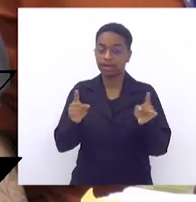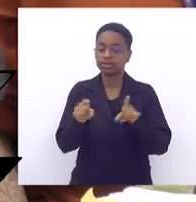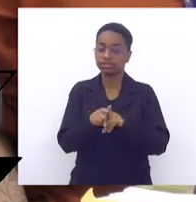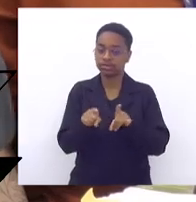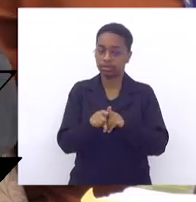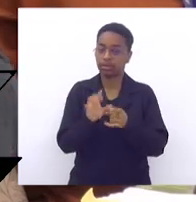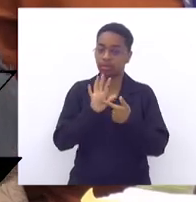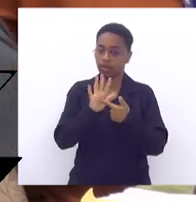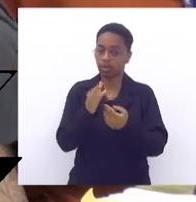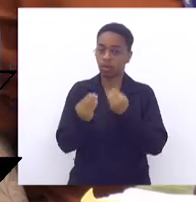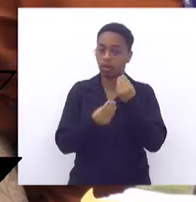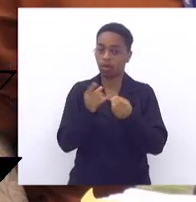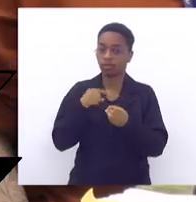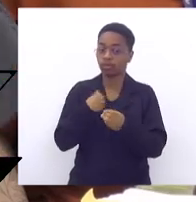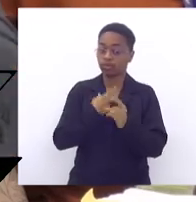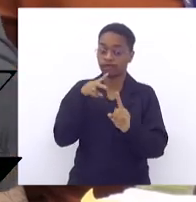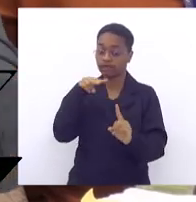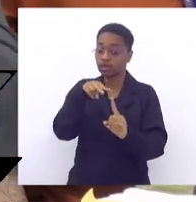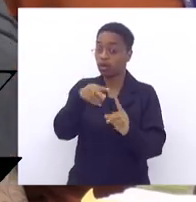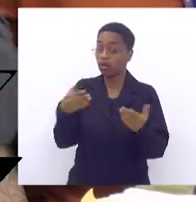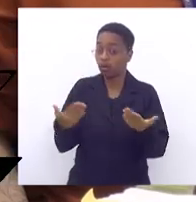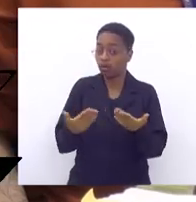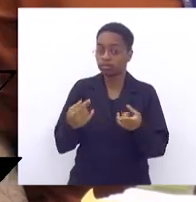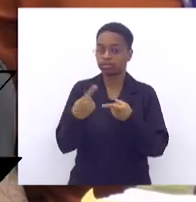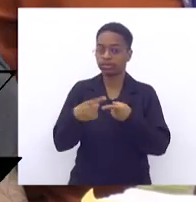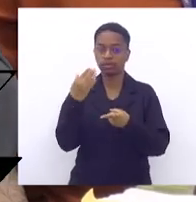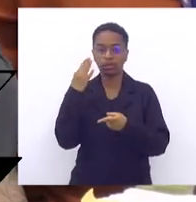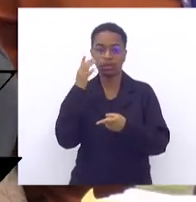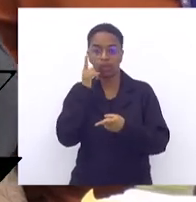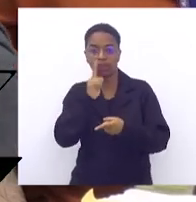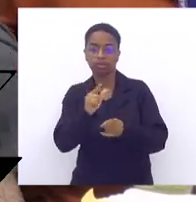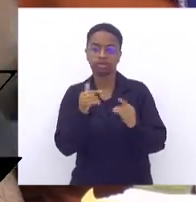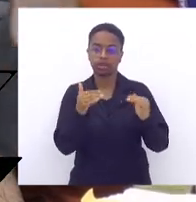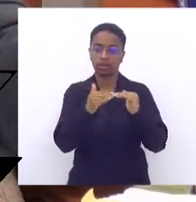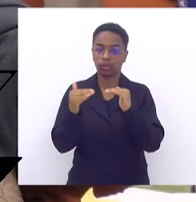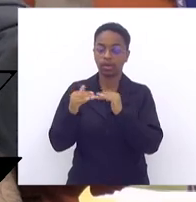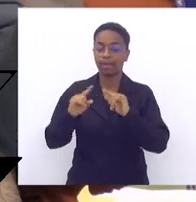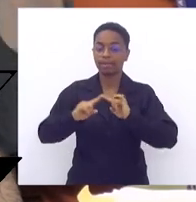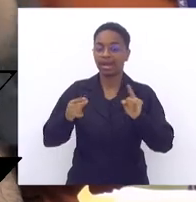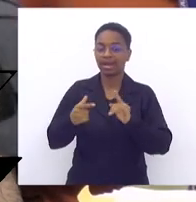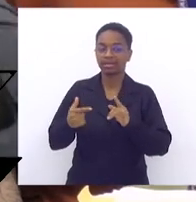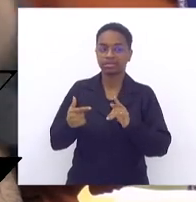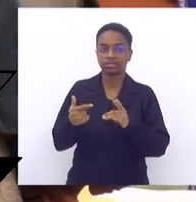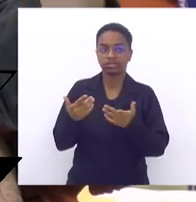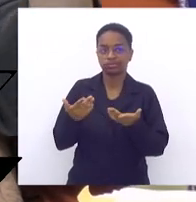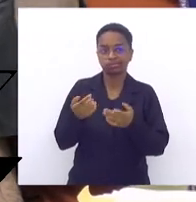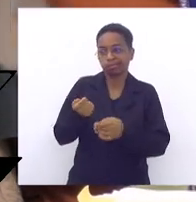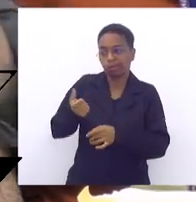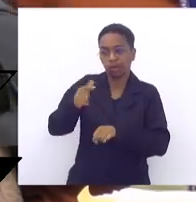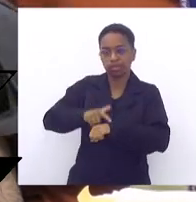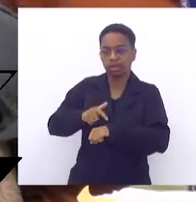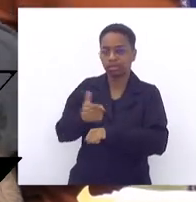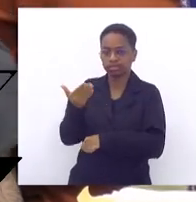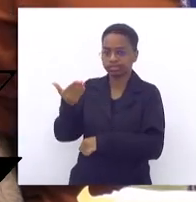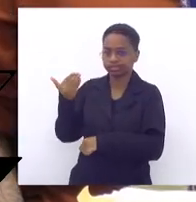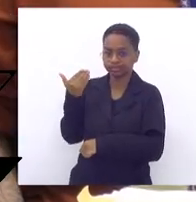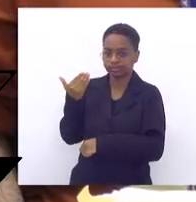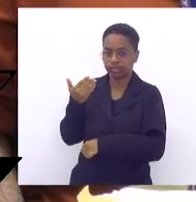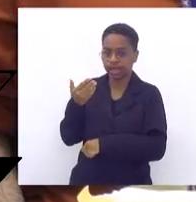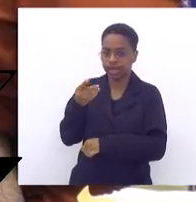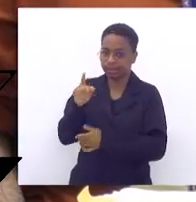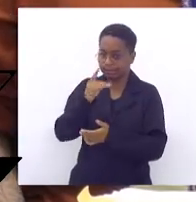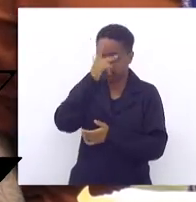também reflete uma visão de mundo, que hoje a gente consegue ter acordo e consenso sobre ela, mas que até pouco tempo atrás não era